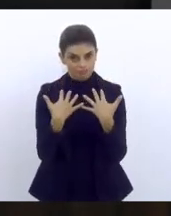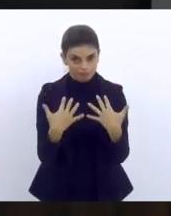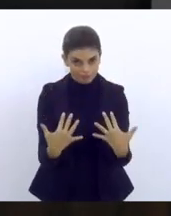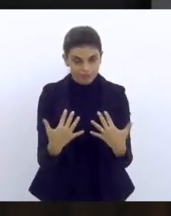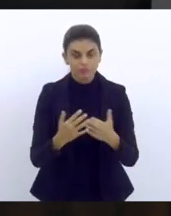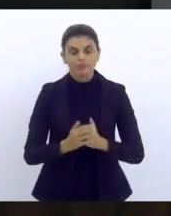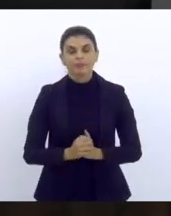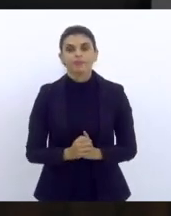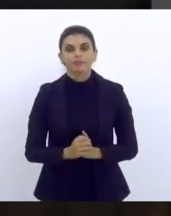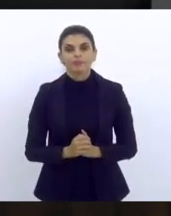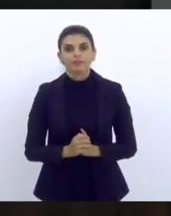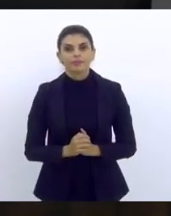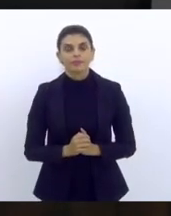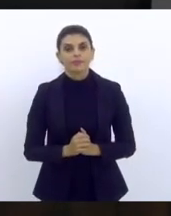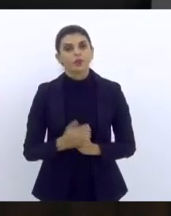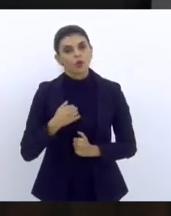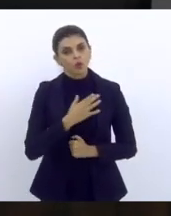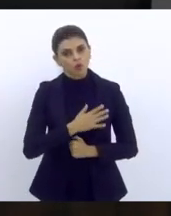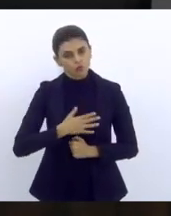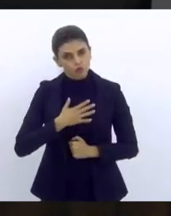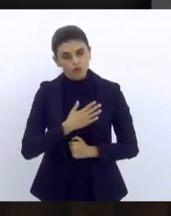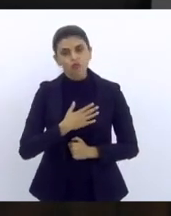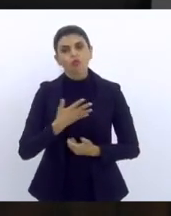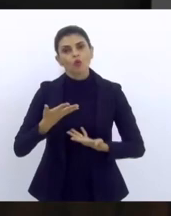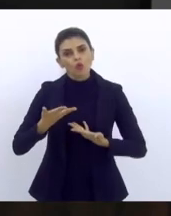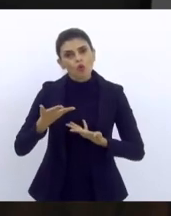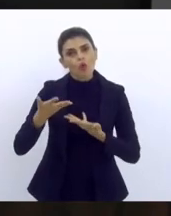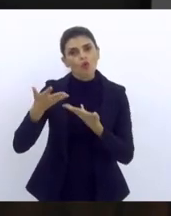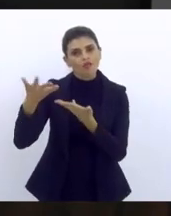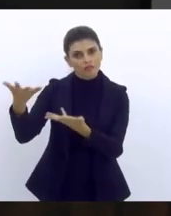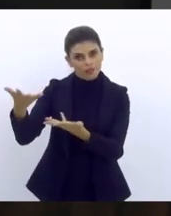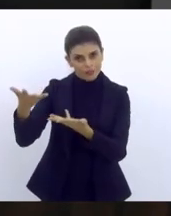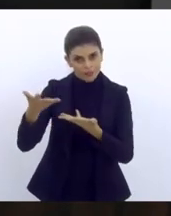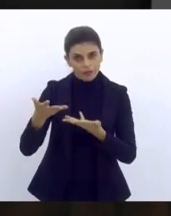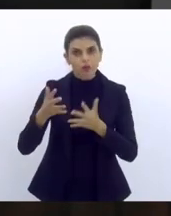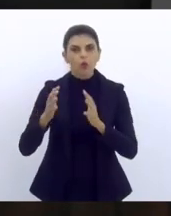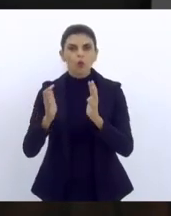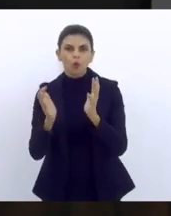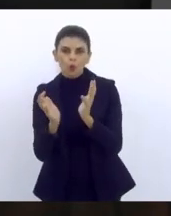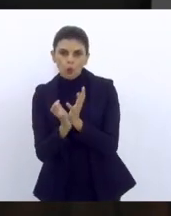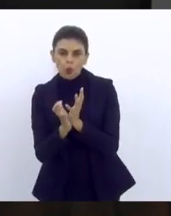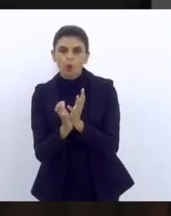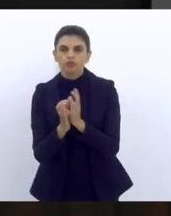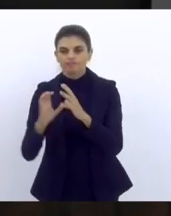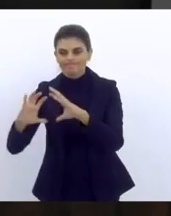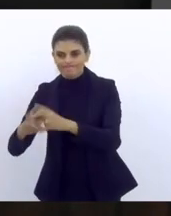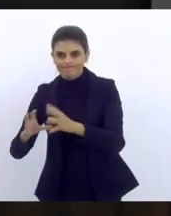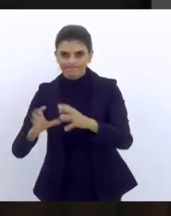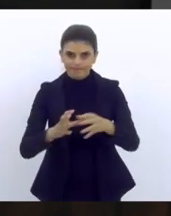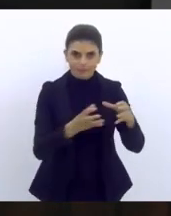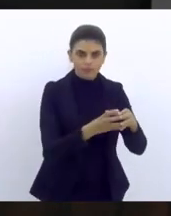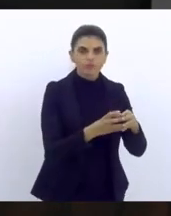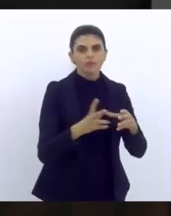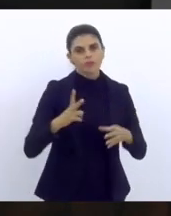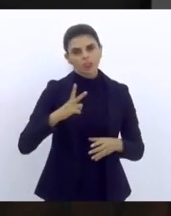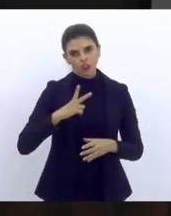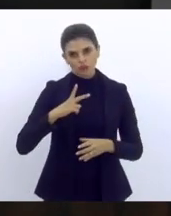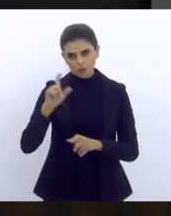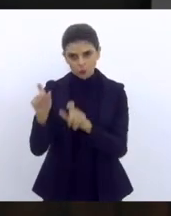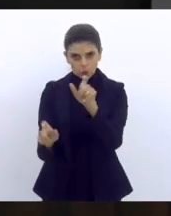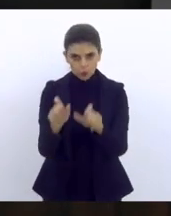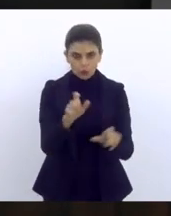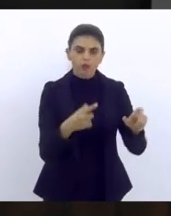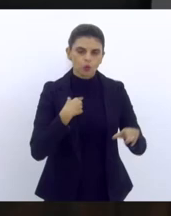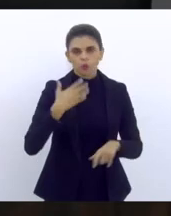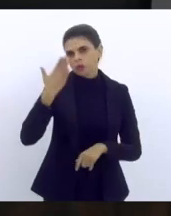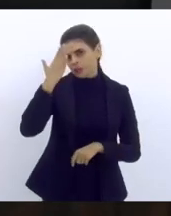Após aqui, eu queria convidar o grupo de uma forma individual, já que vocês estão aqui. Eu